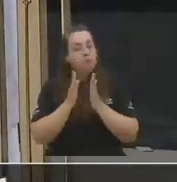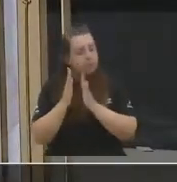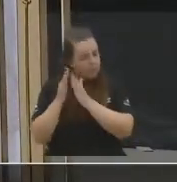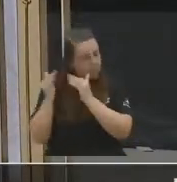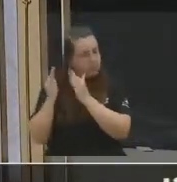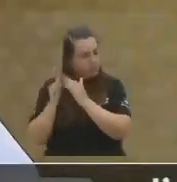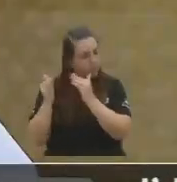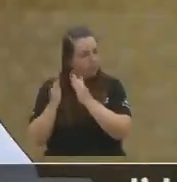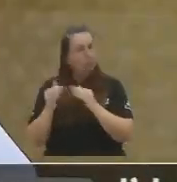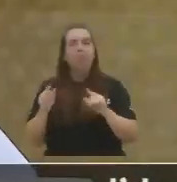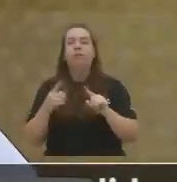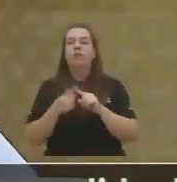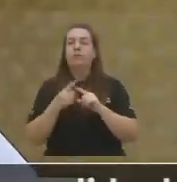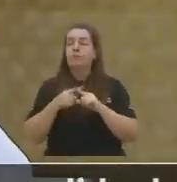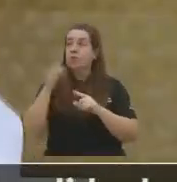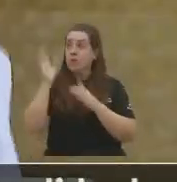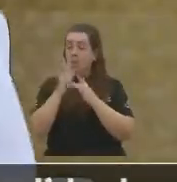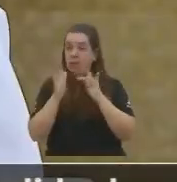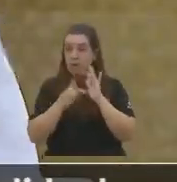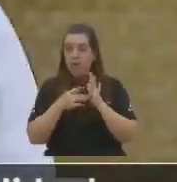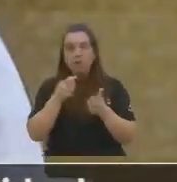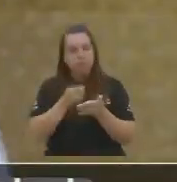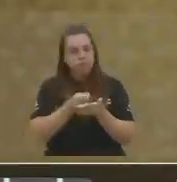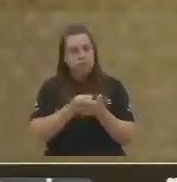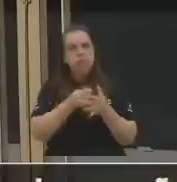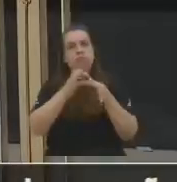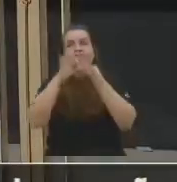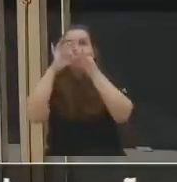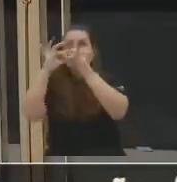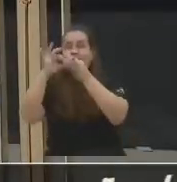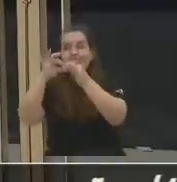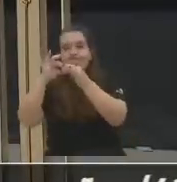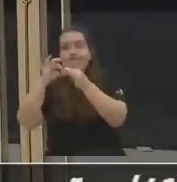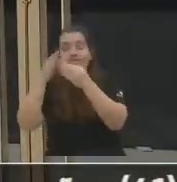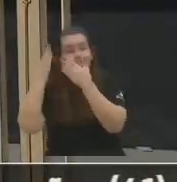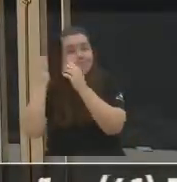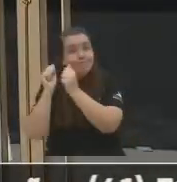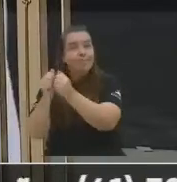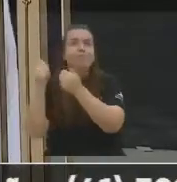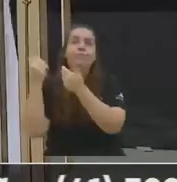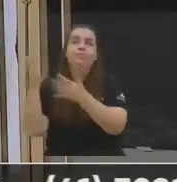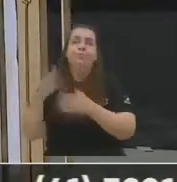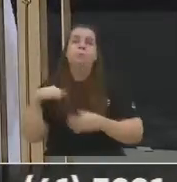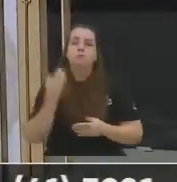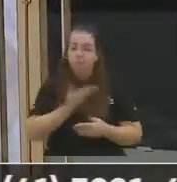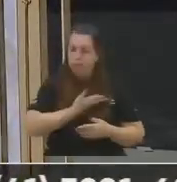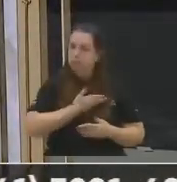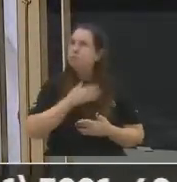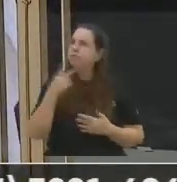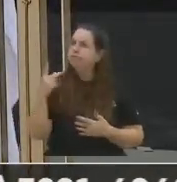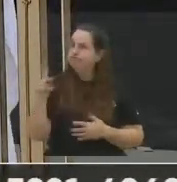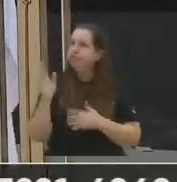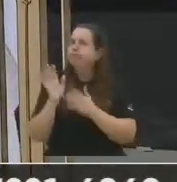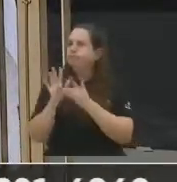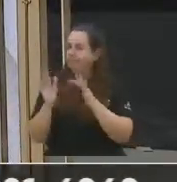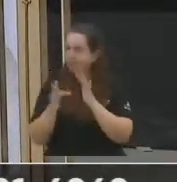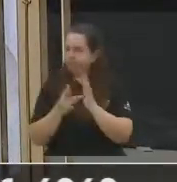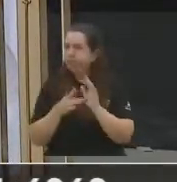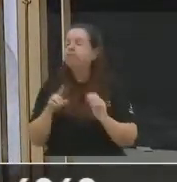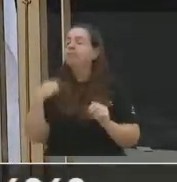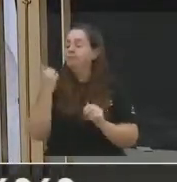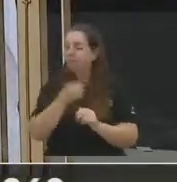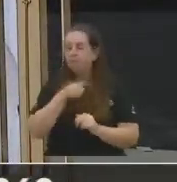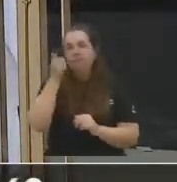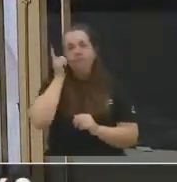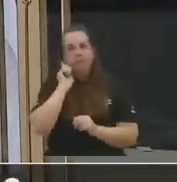Jesus insiste, insiste em permanecermos nele, insiste em sermos amigos dele, para que